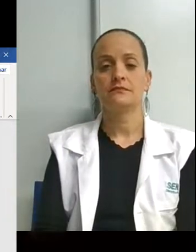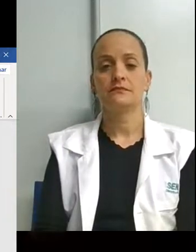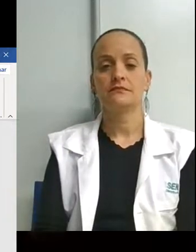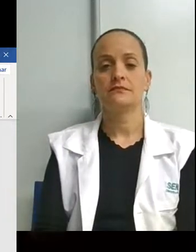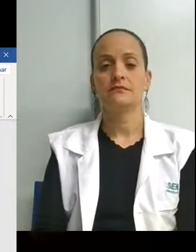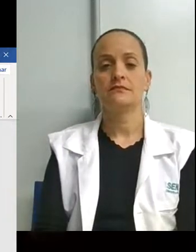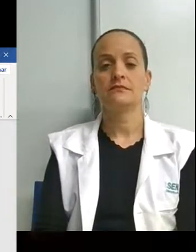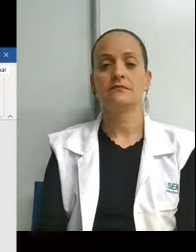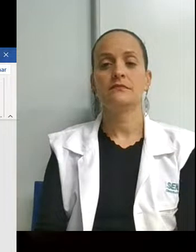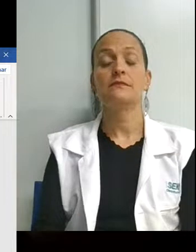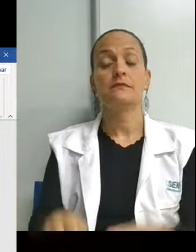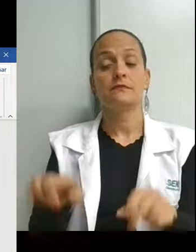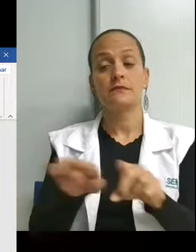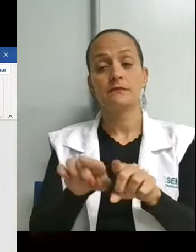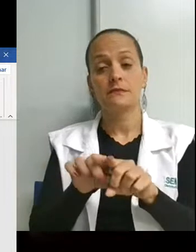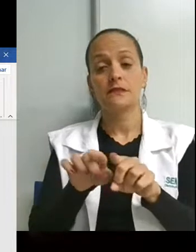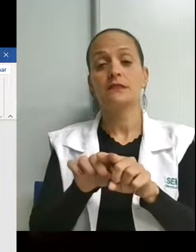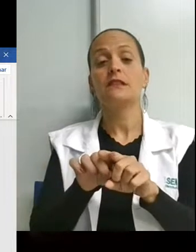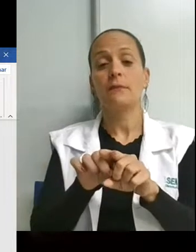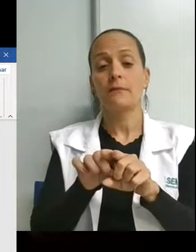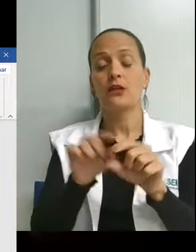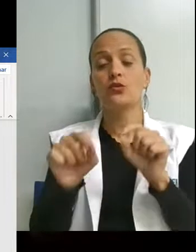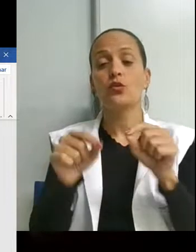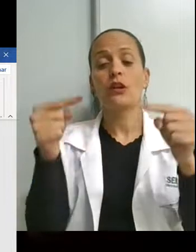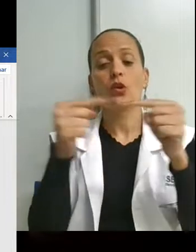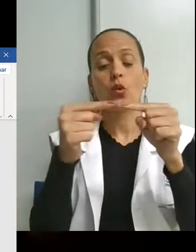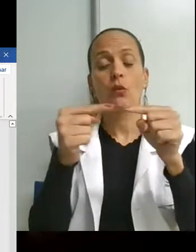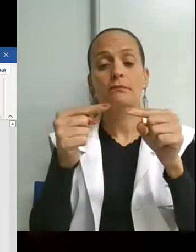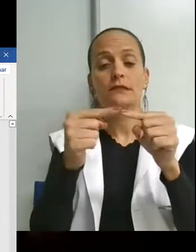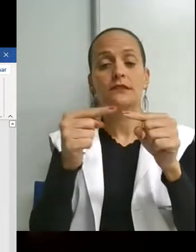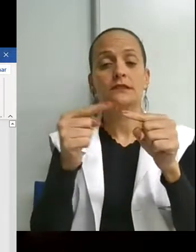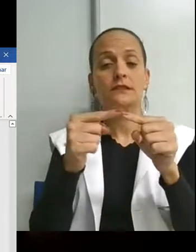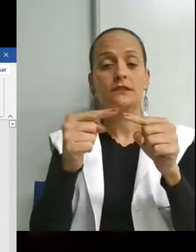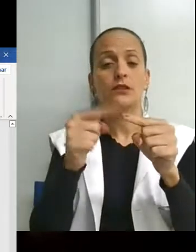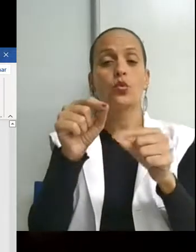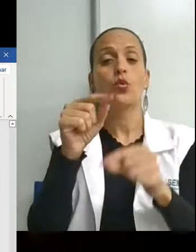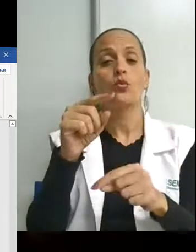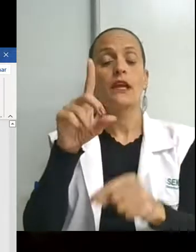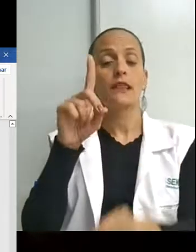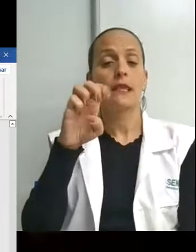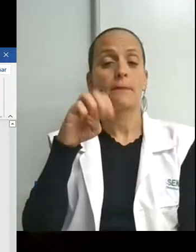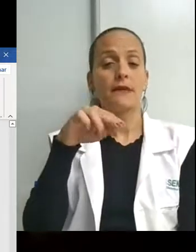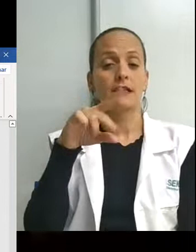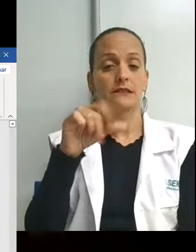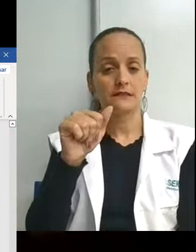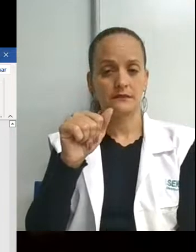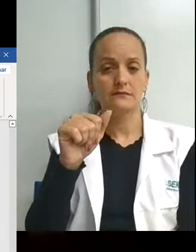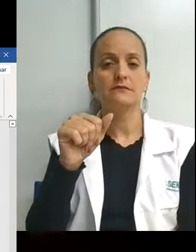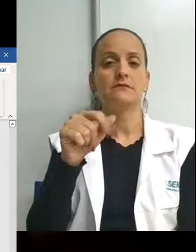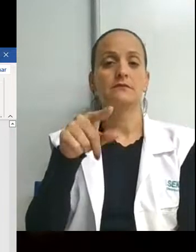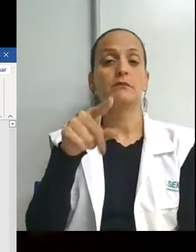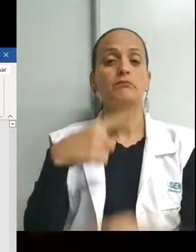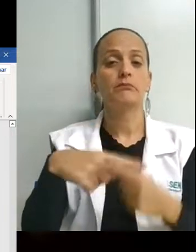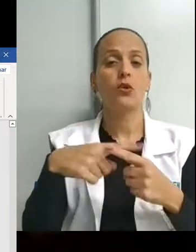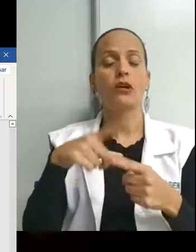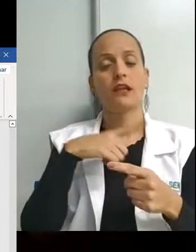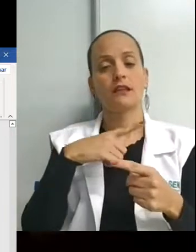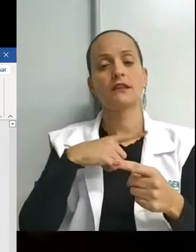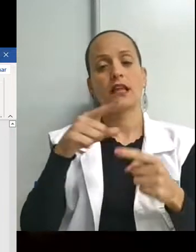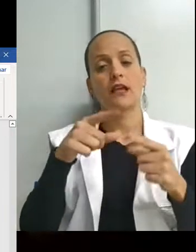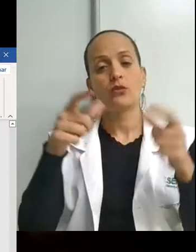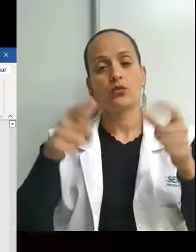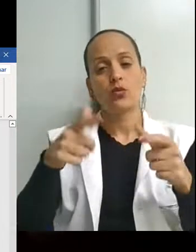com a demanda, certo? Que no caso a demanda aqui é a medição na entrada de serviço,